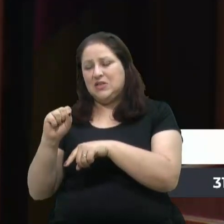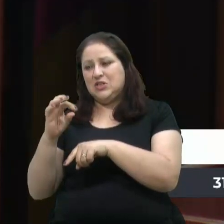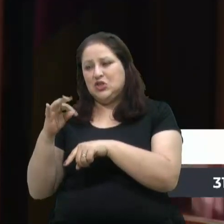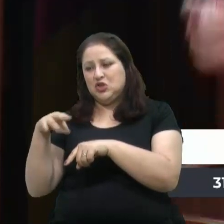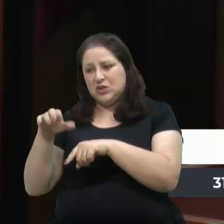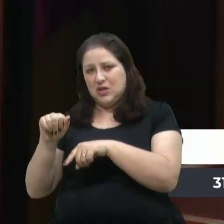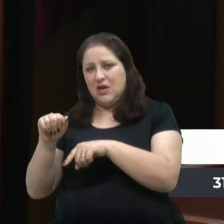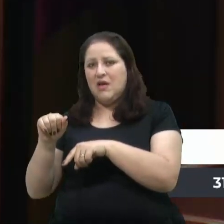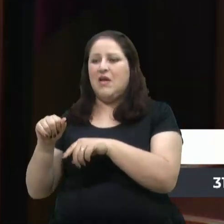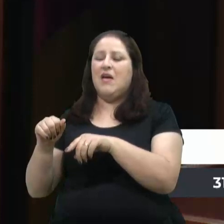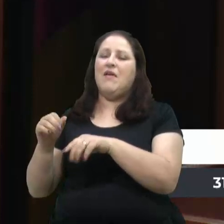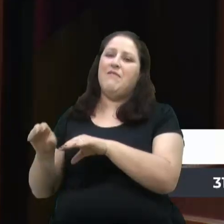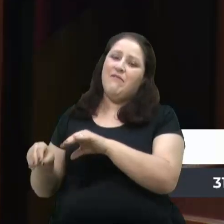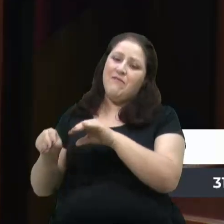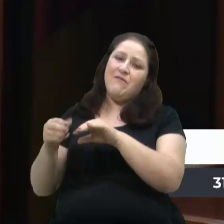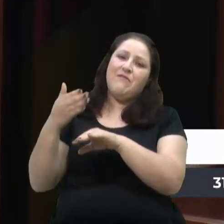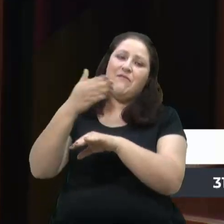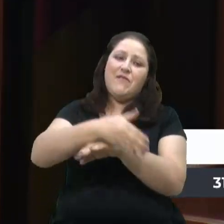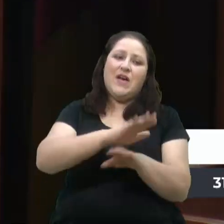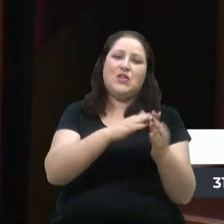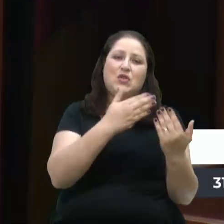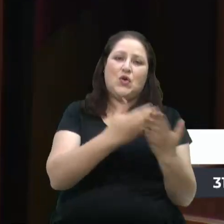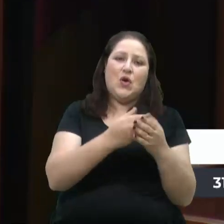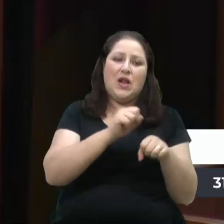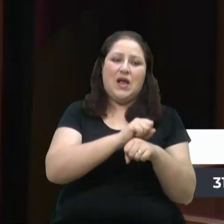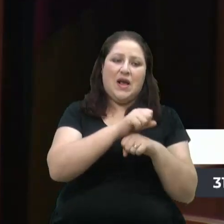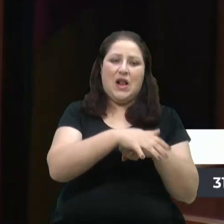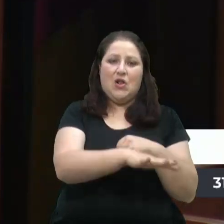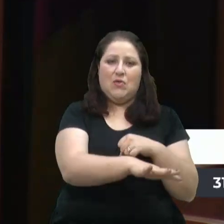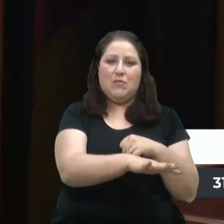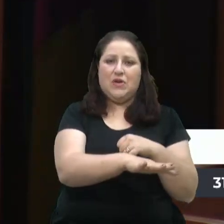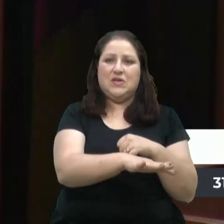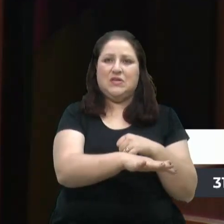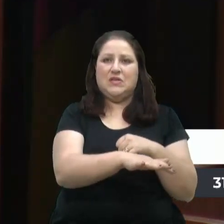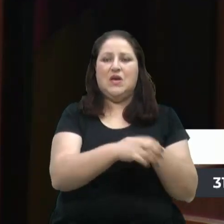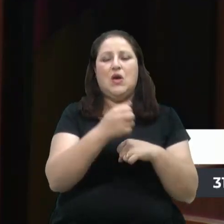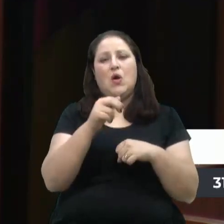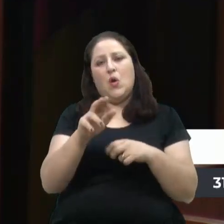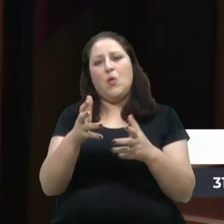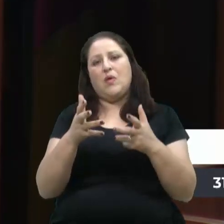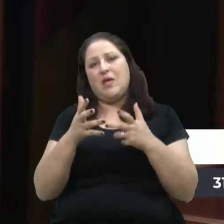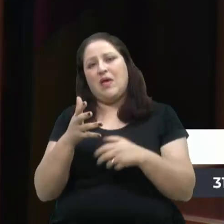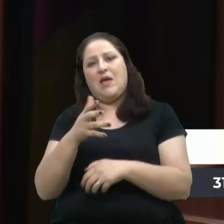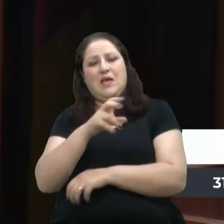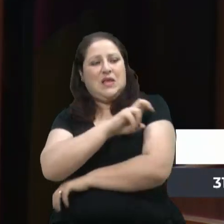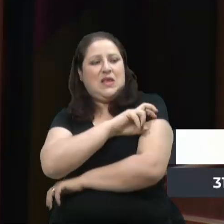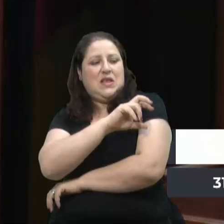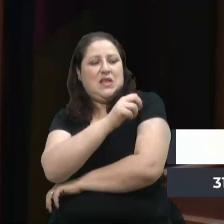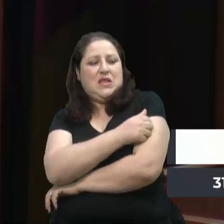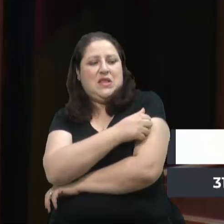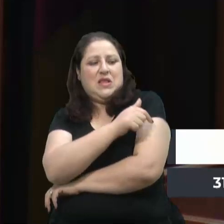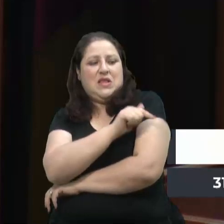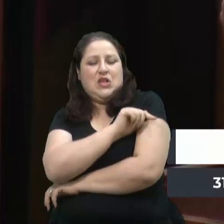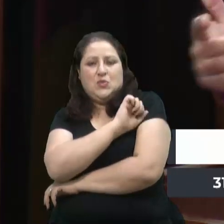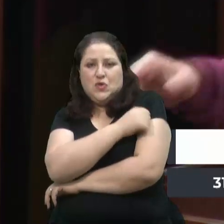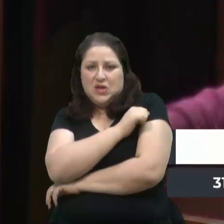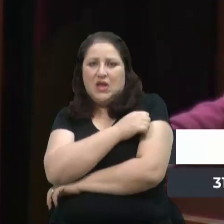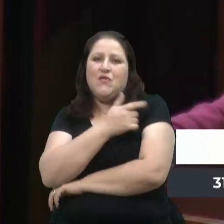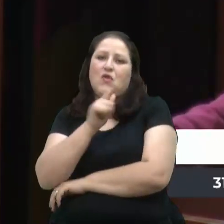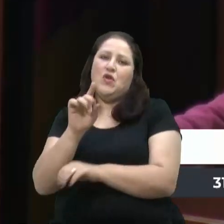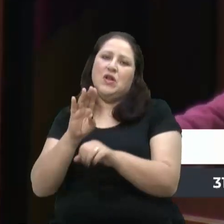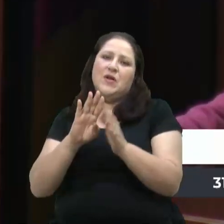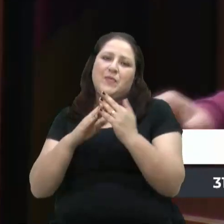ou gostariam de ter os anos finais lá no Assis Brasil que tem um